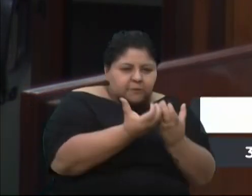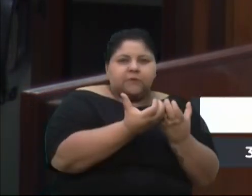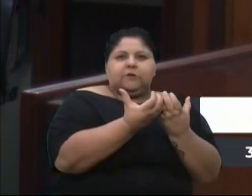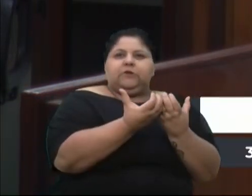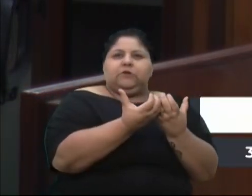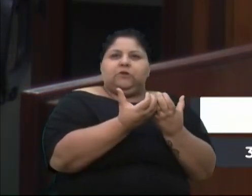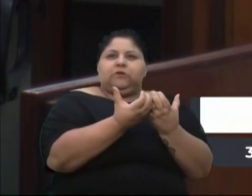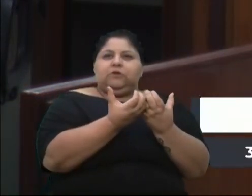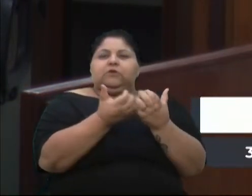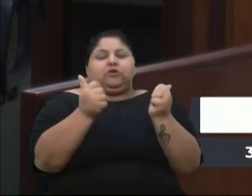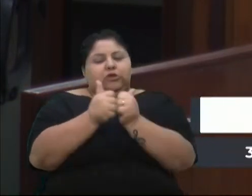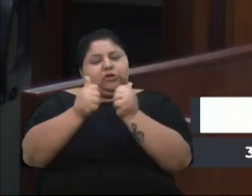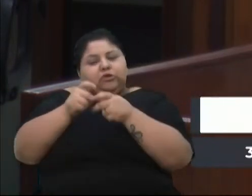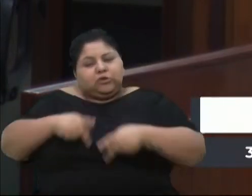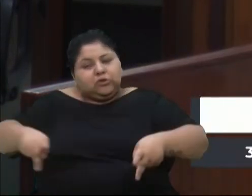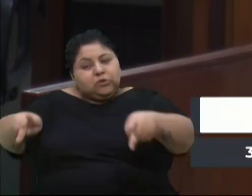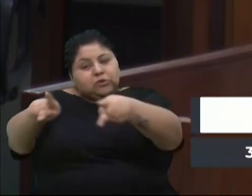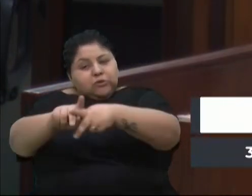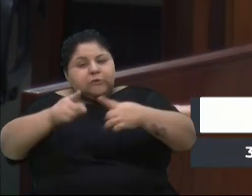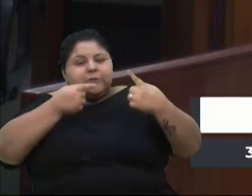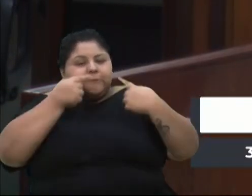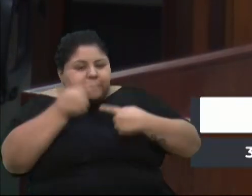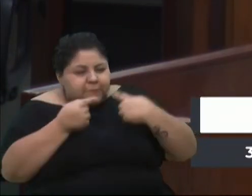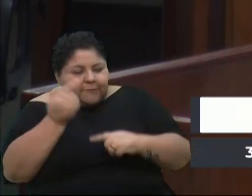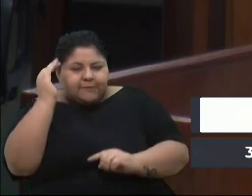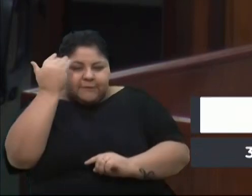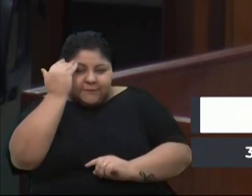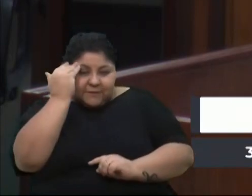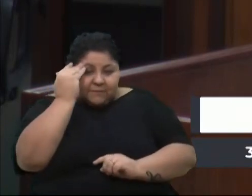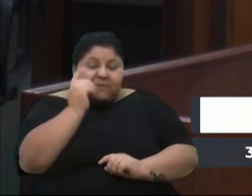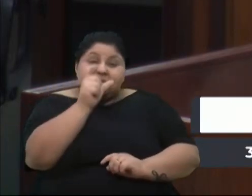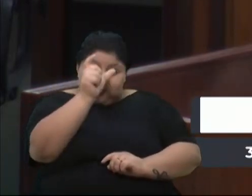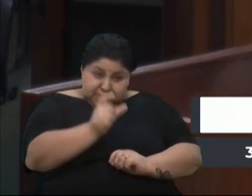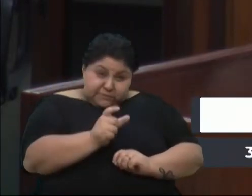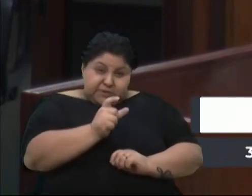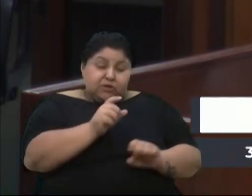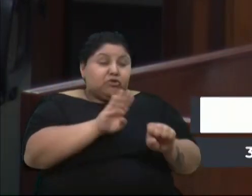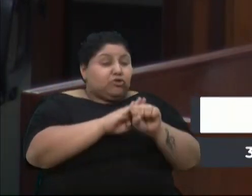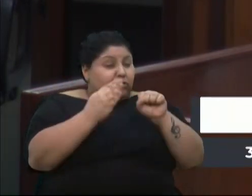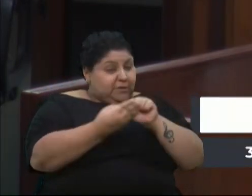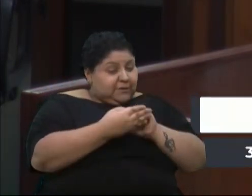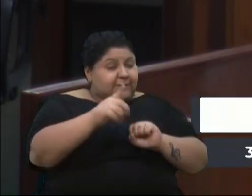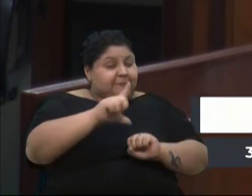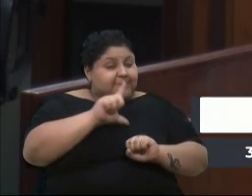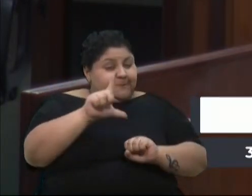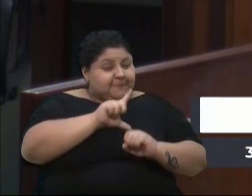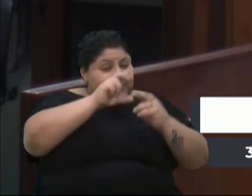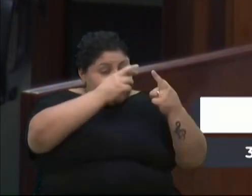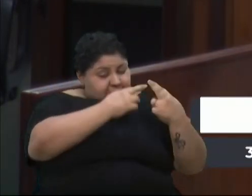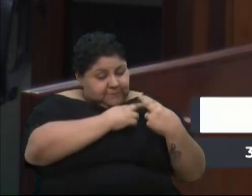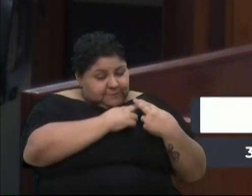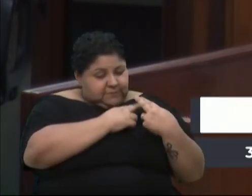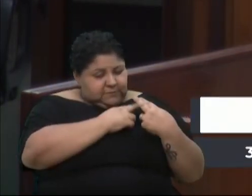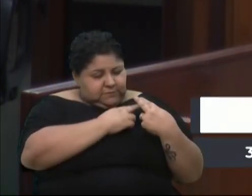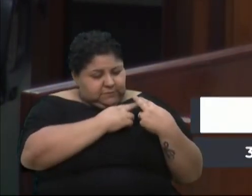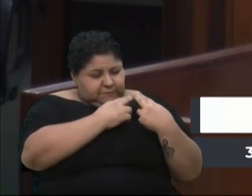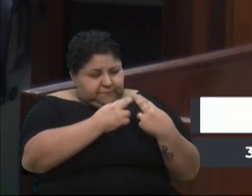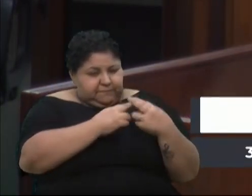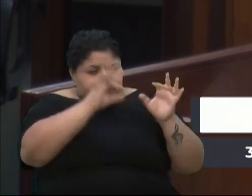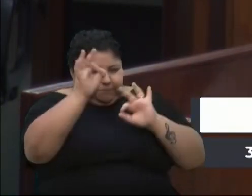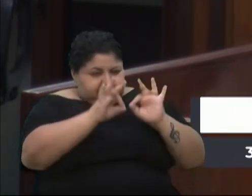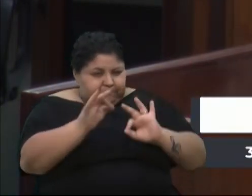povo também discutindo, sabendo que o pessoal do bairro também tem responsabilidade para formatar Caxias do